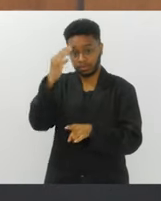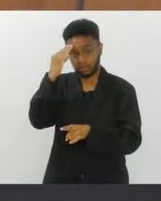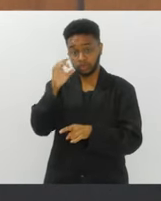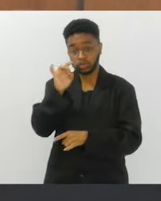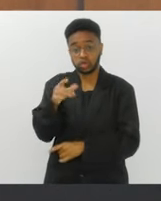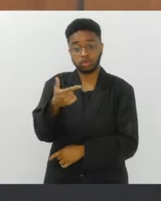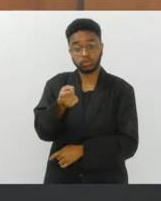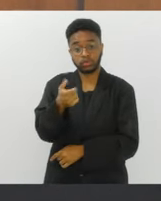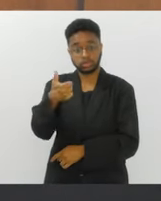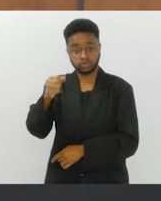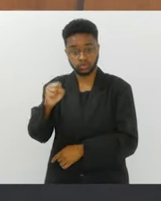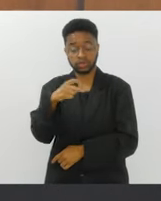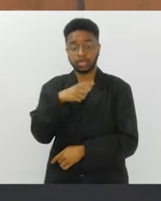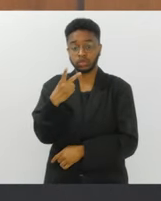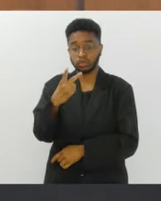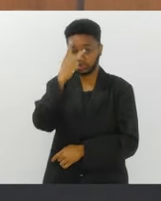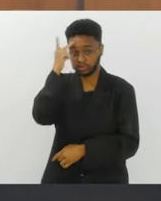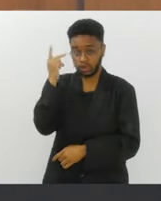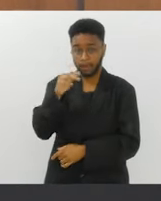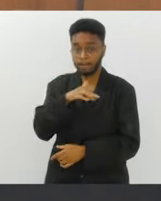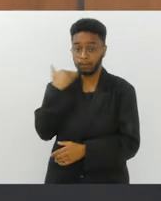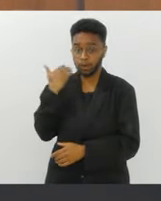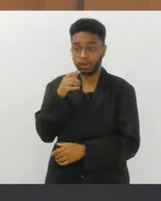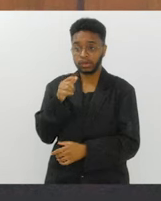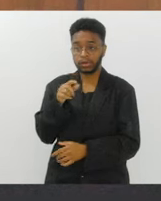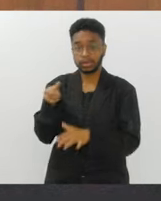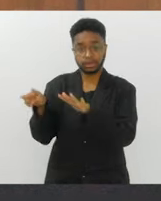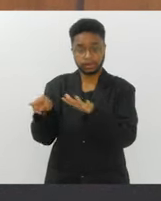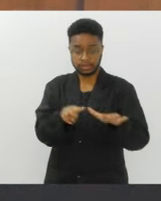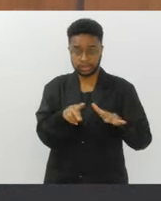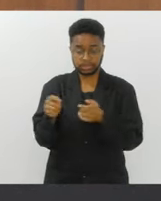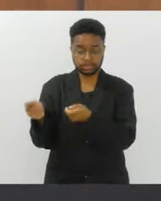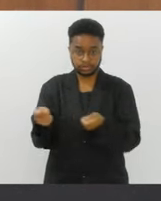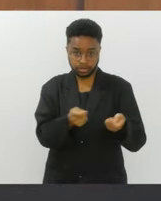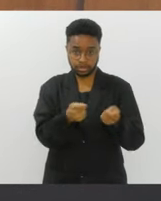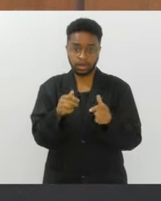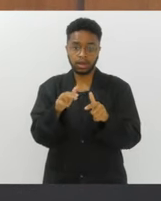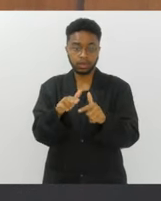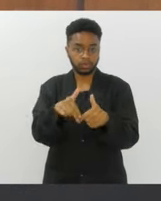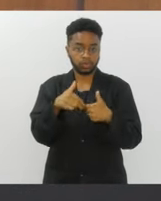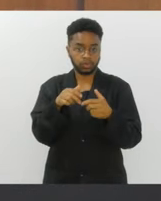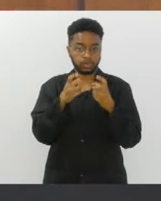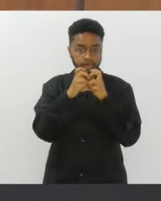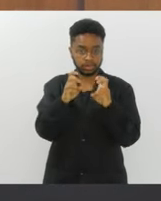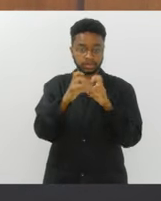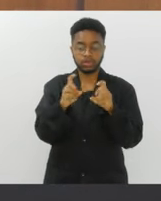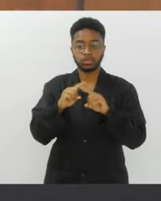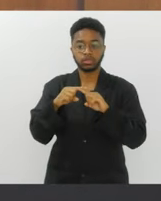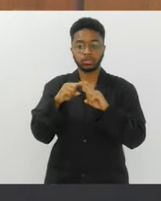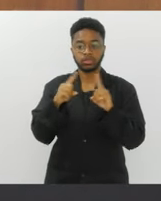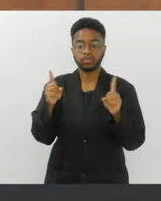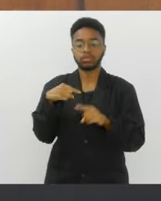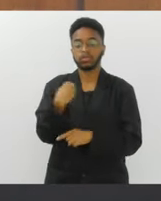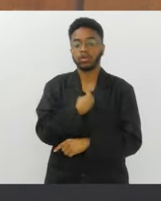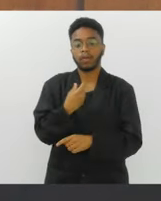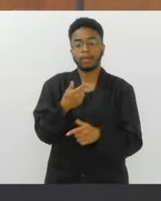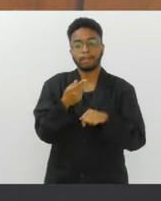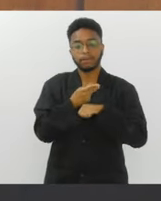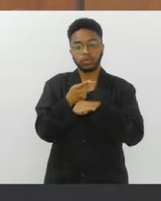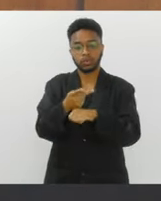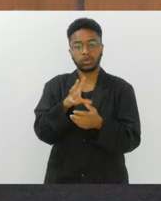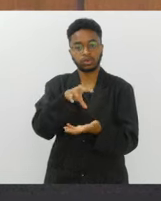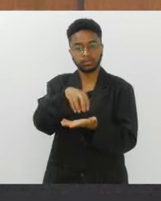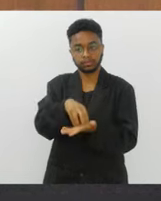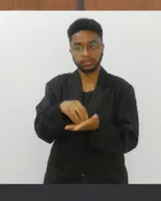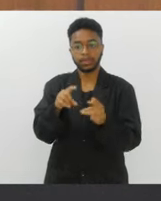foram mortas por semana atropeladas pelo trem. A Getrans está aqui, a gente procurou eles na incidência que foi possibilitada e ajudada